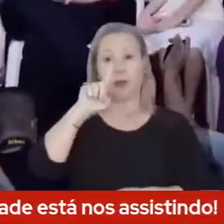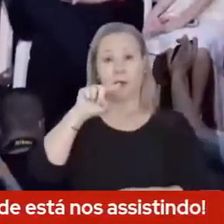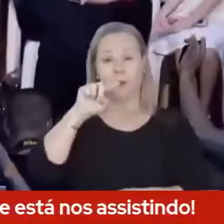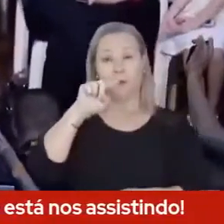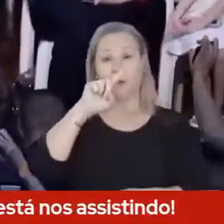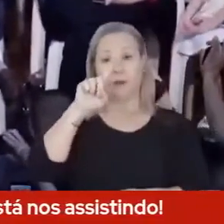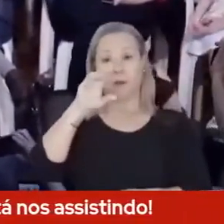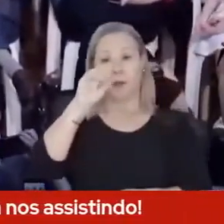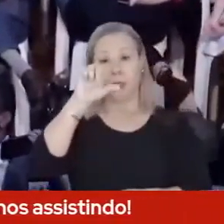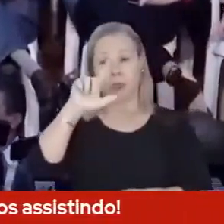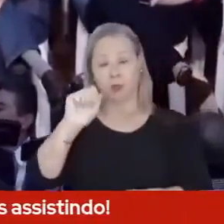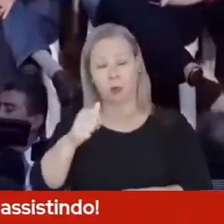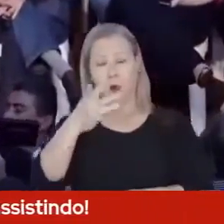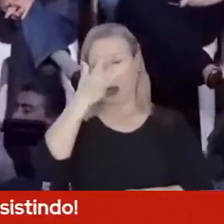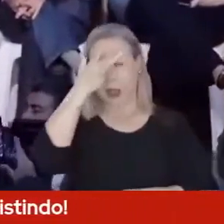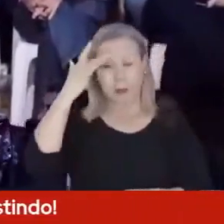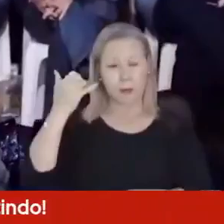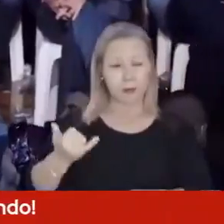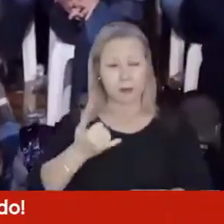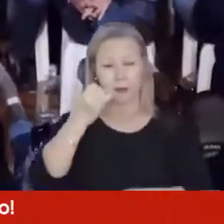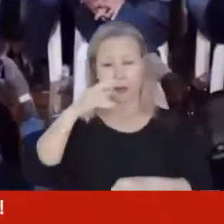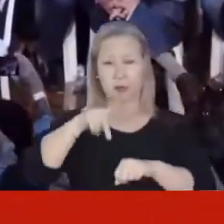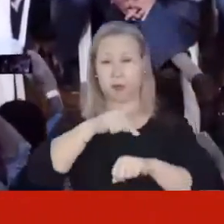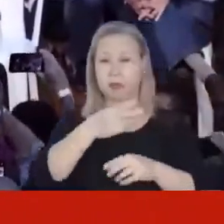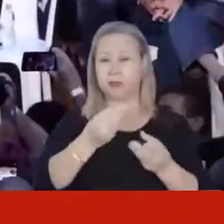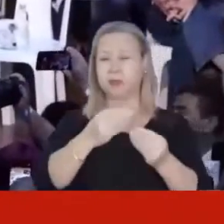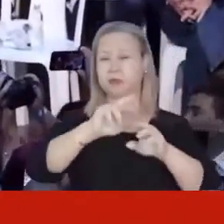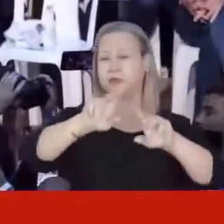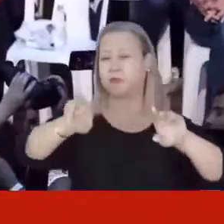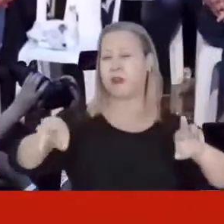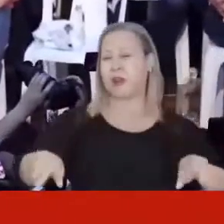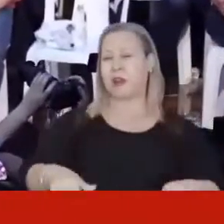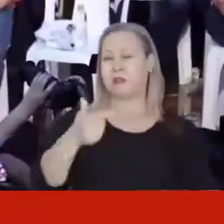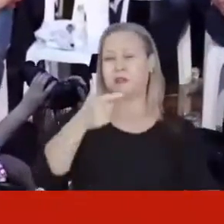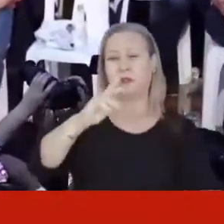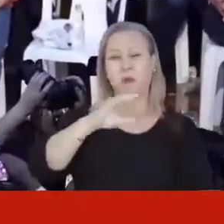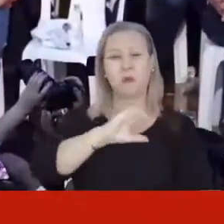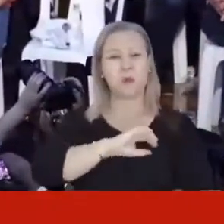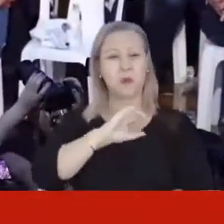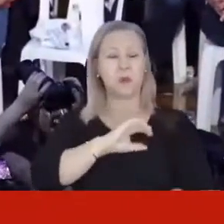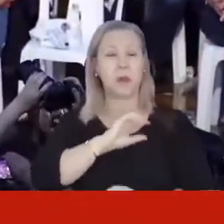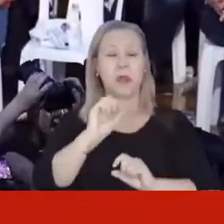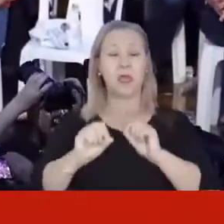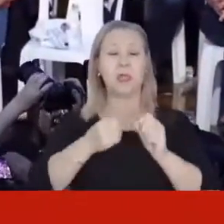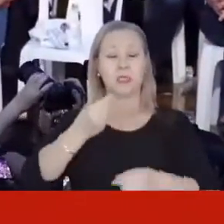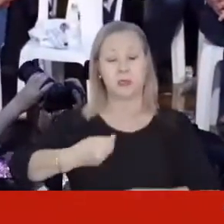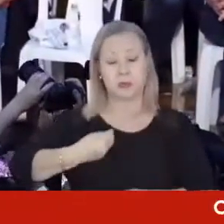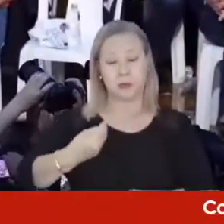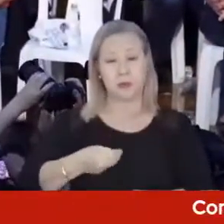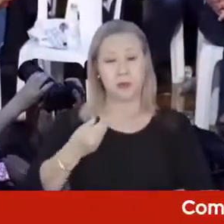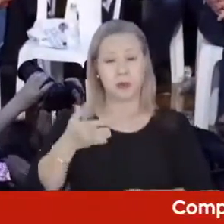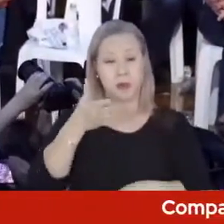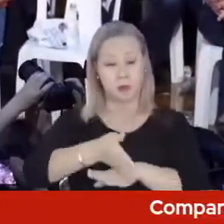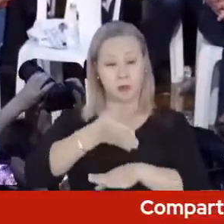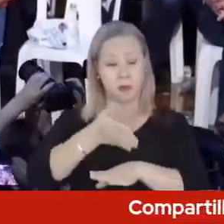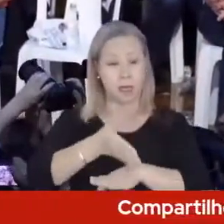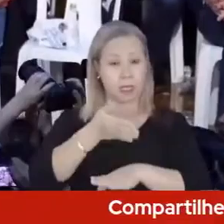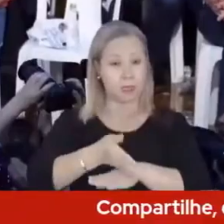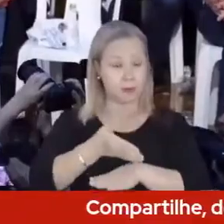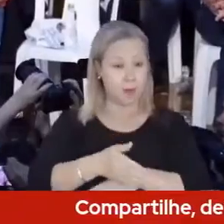país, e tantos outros companheiros, sabe, que estão aqui vivos, que participaram, talvez muitos de